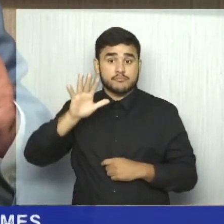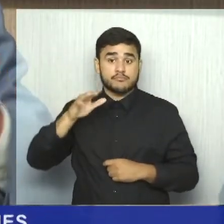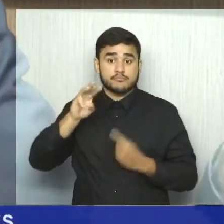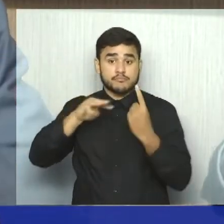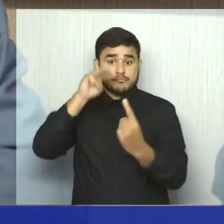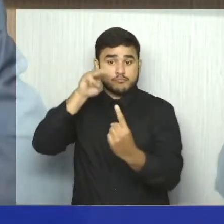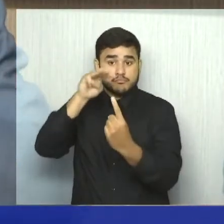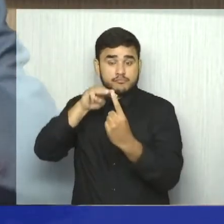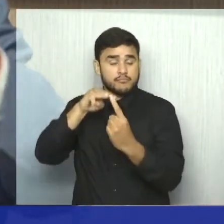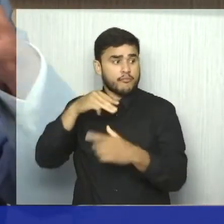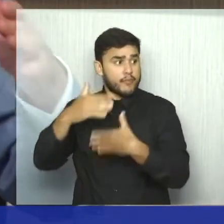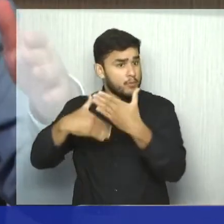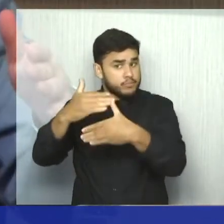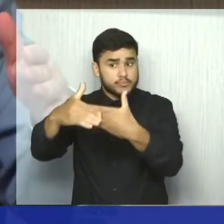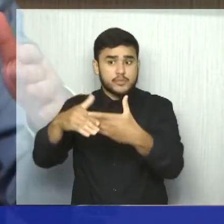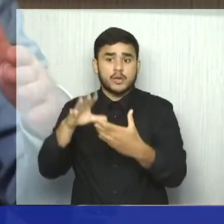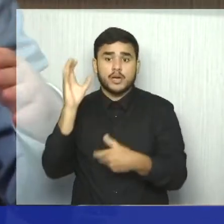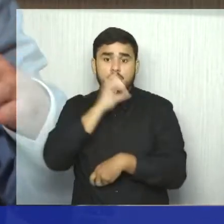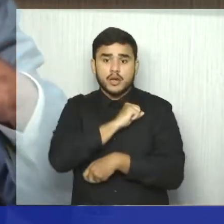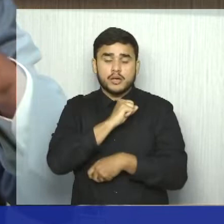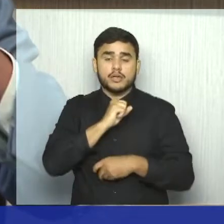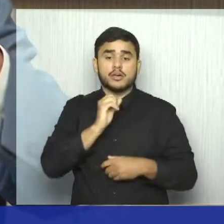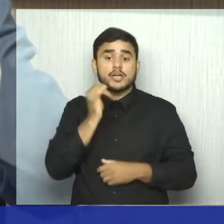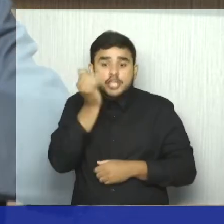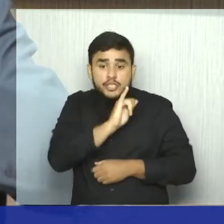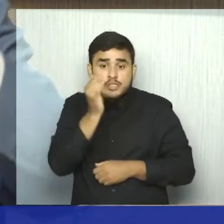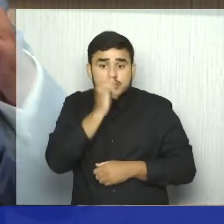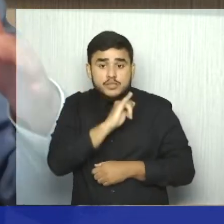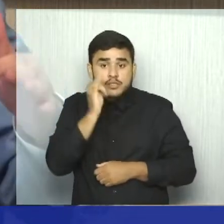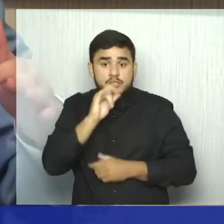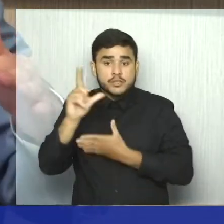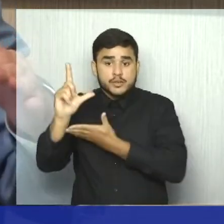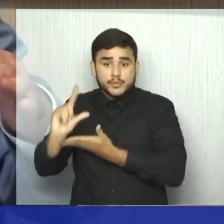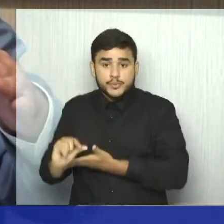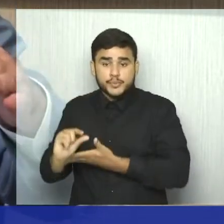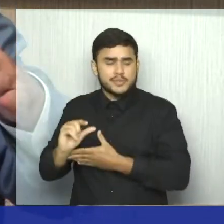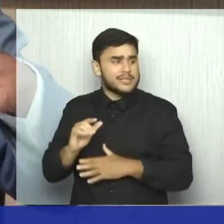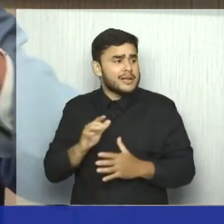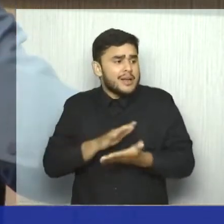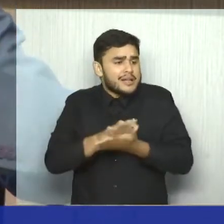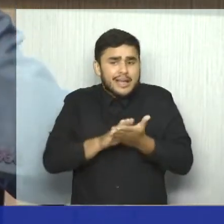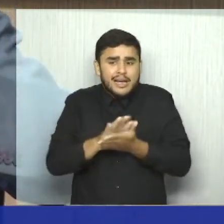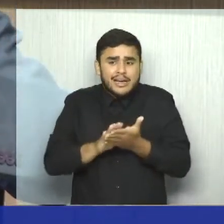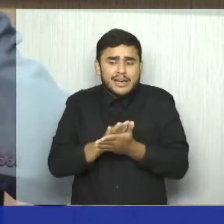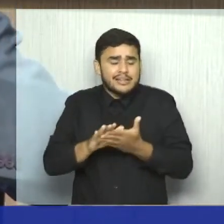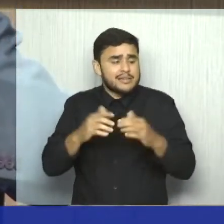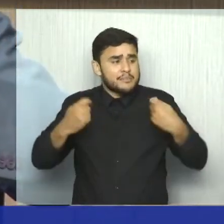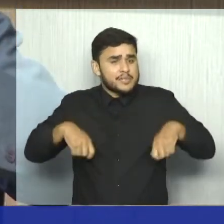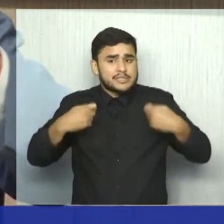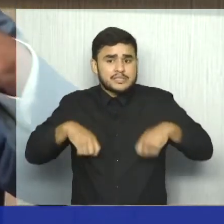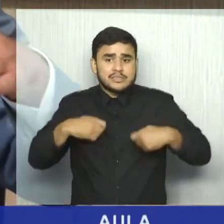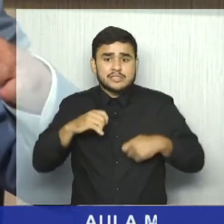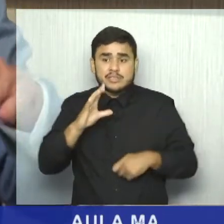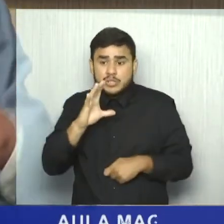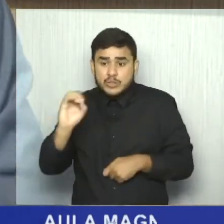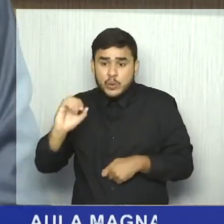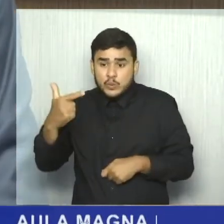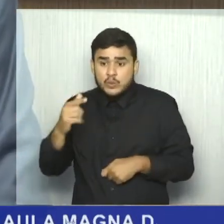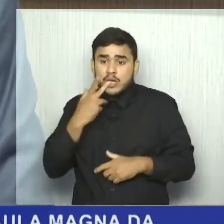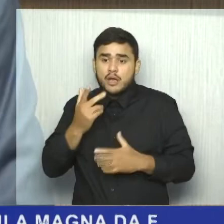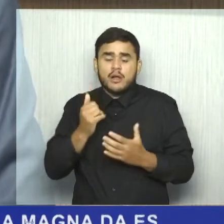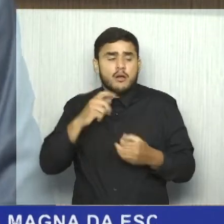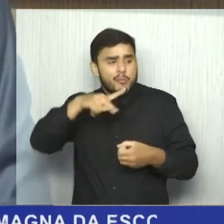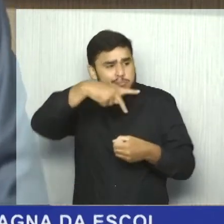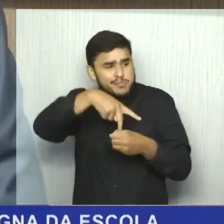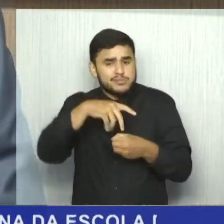metas. Estão em direção a um padrão de energia de baixo ou nenhum carbono. E, portanto, nós precisamos tirar o atraso. O Brasil está andando